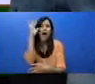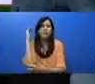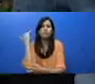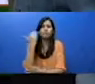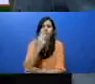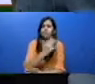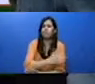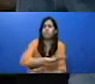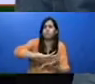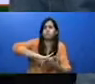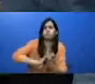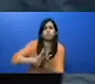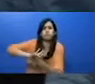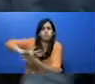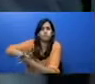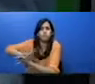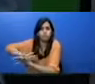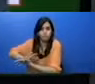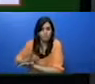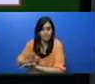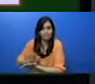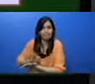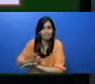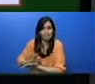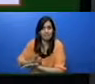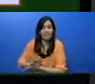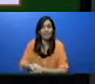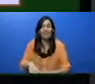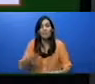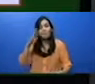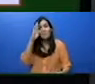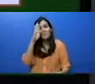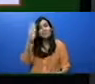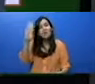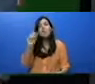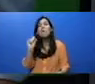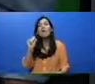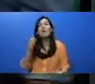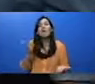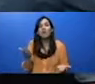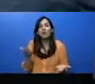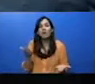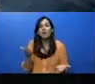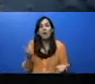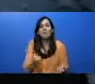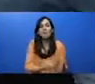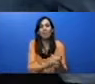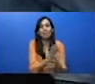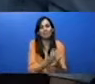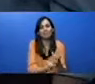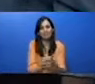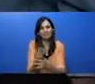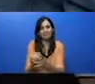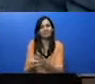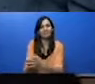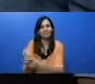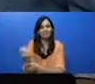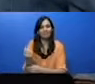temos muitas. Para quê? Principalmente para a área agrícola, tá? Aonde eles